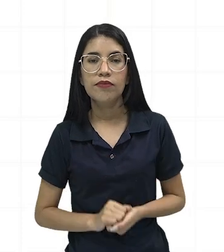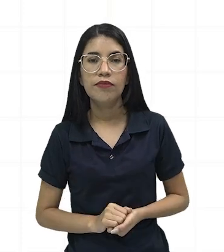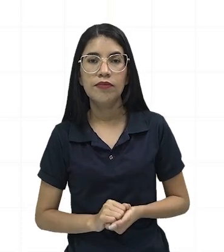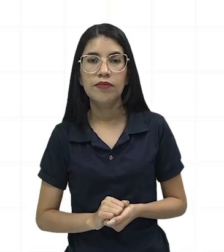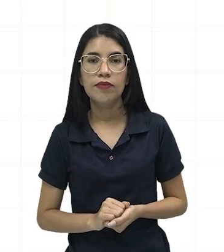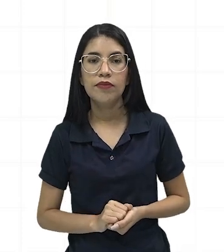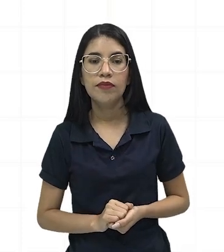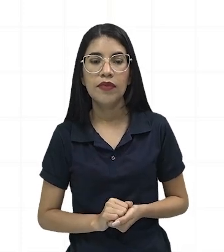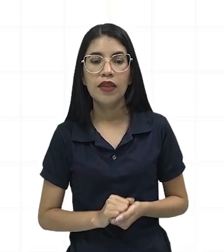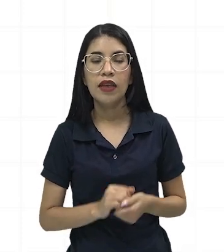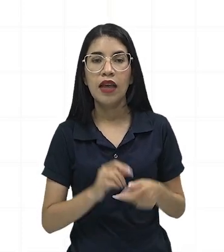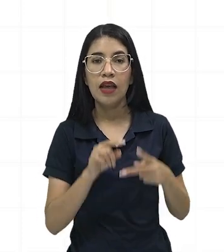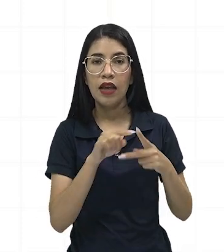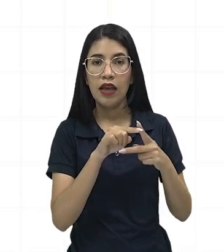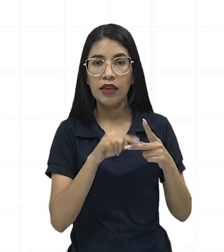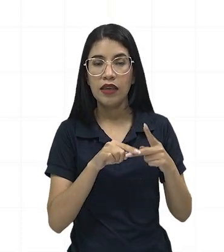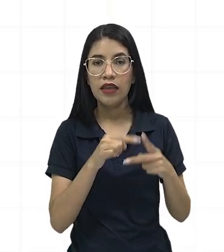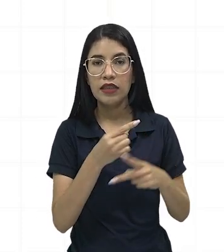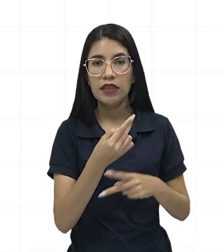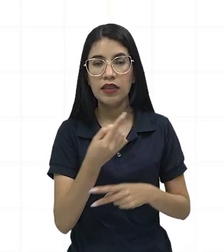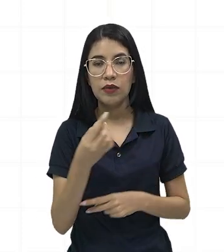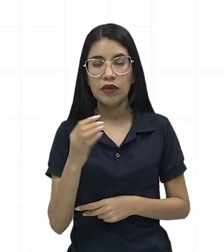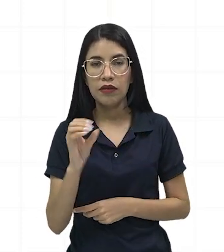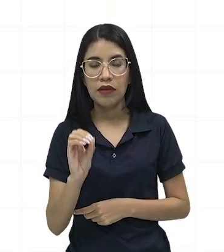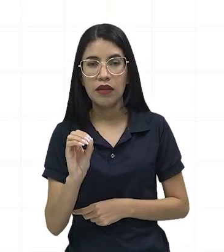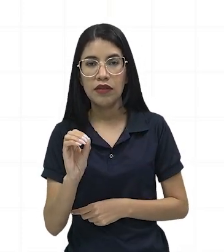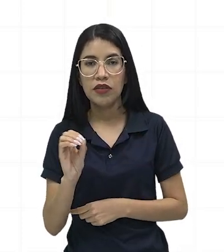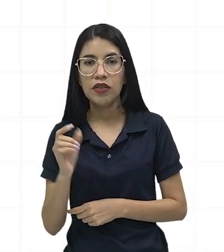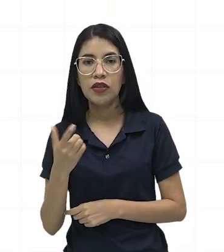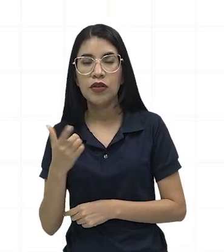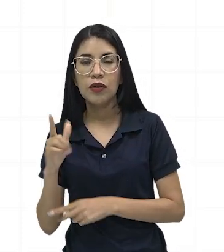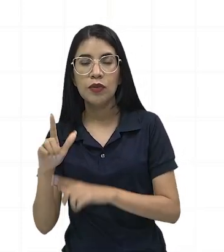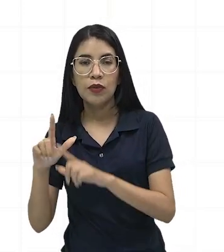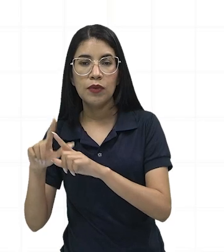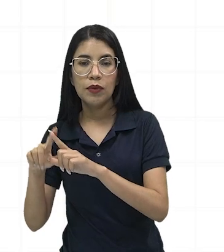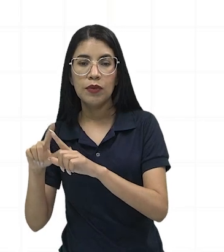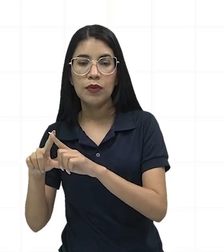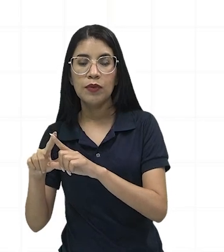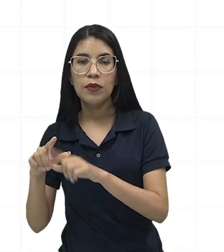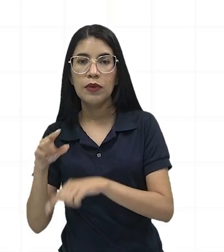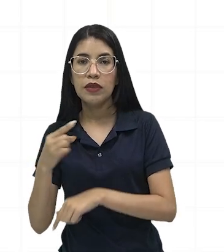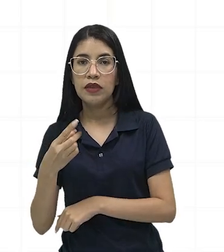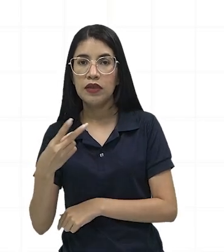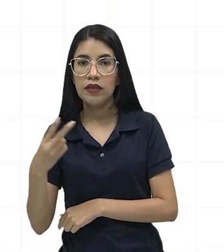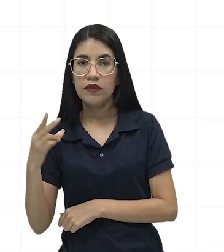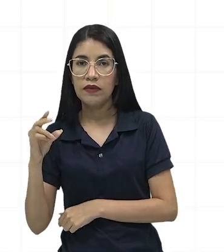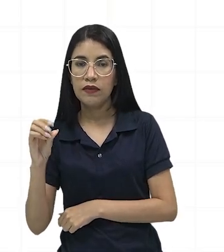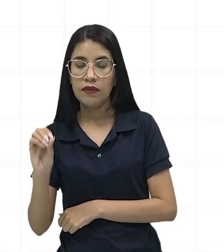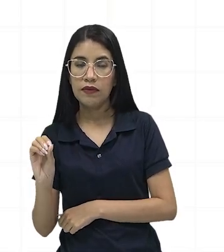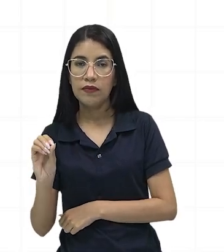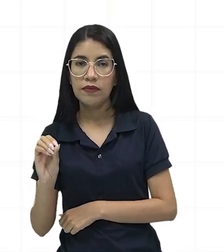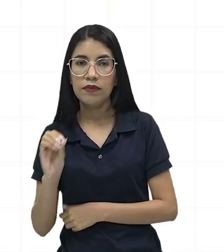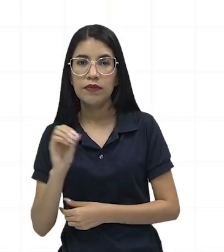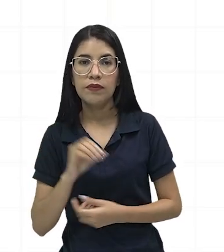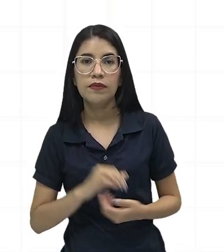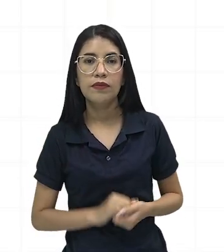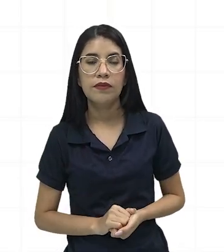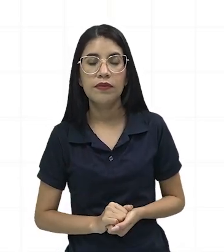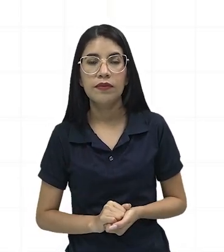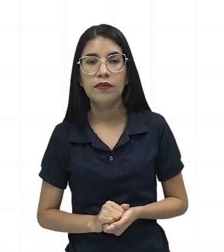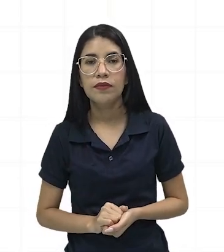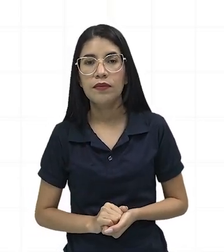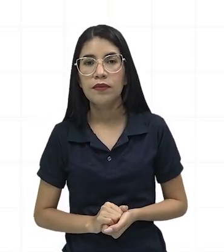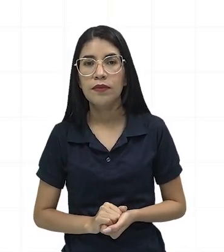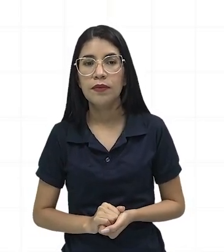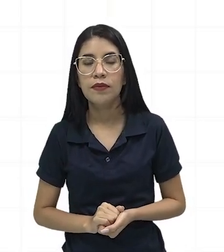tá? 110 graus. E qual foi desse aqui? 120 graus,